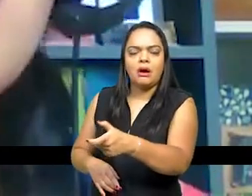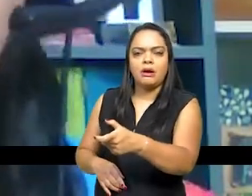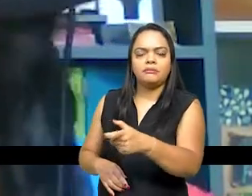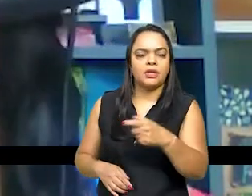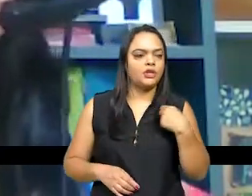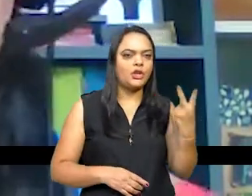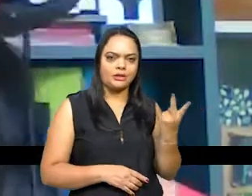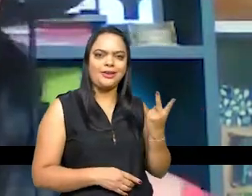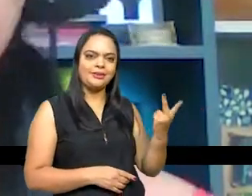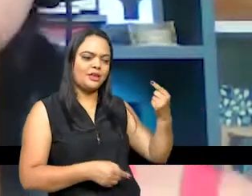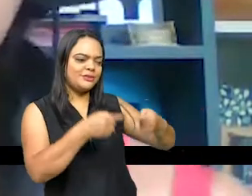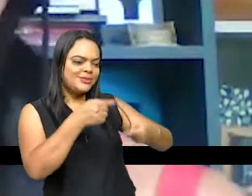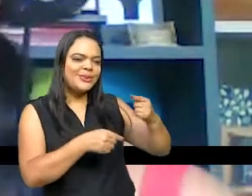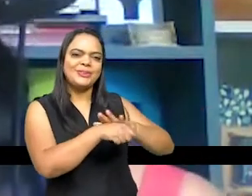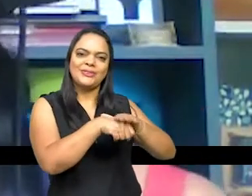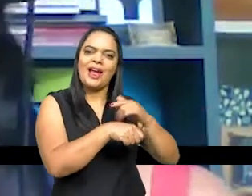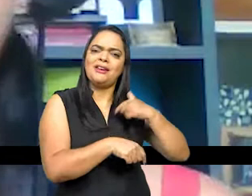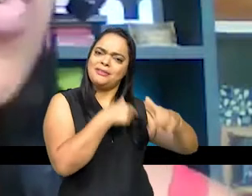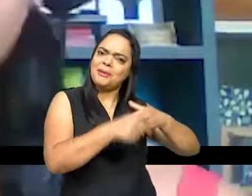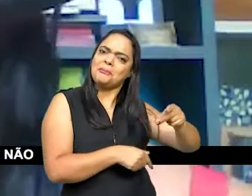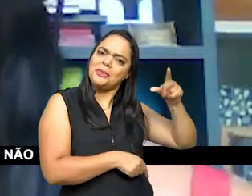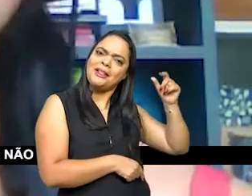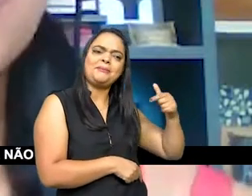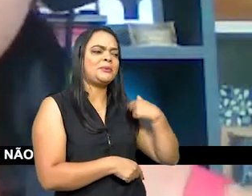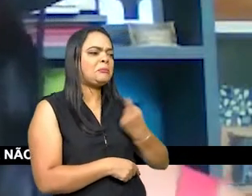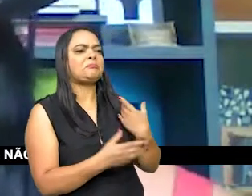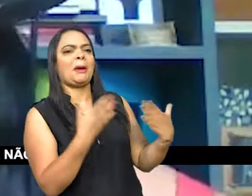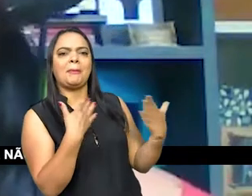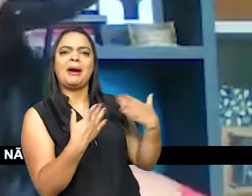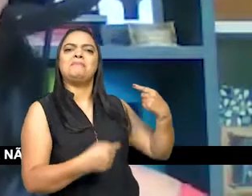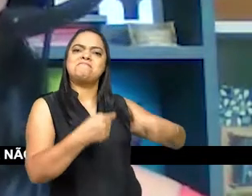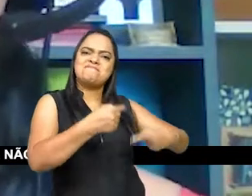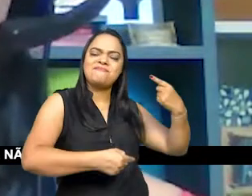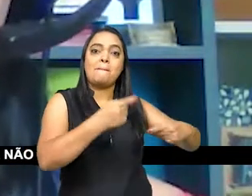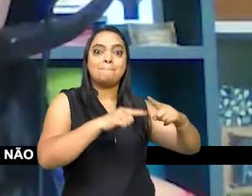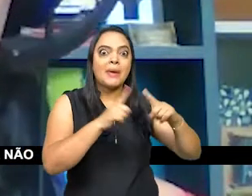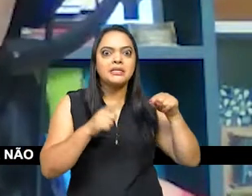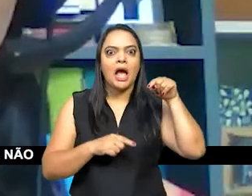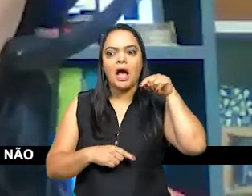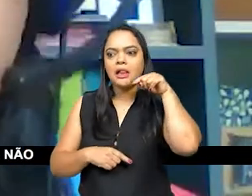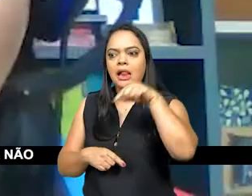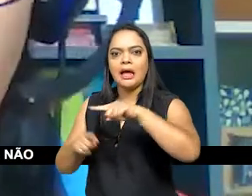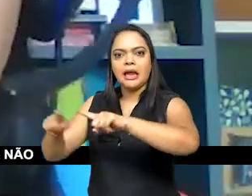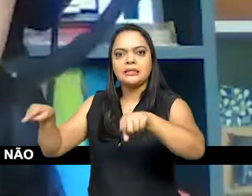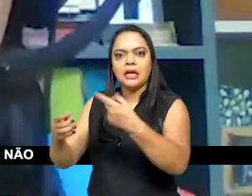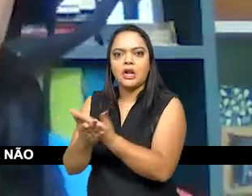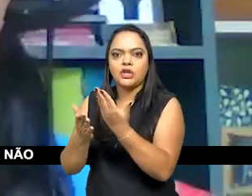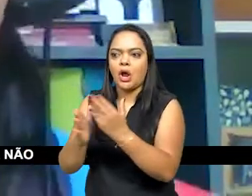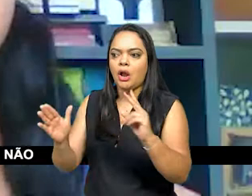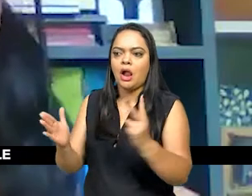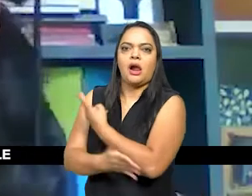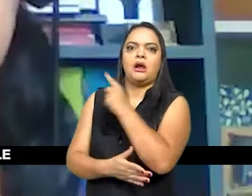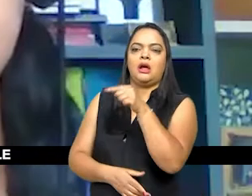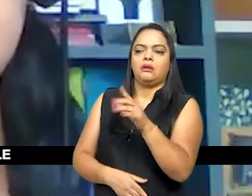discute, ele lê, a gente conversa, né? Eu trabalho com isso há um tempo, então a gente discute, a gente troca leituras, mas quando a coisa se materializou, na hora, na sala de aula,